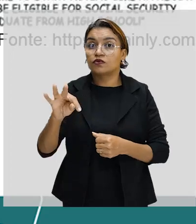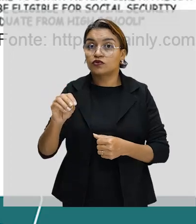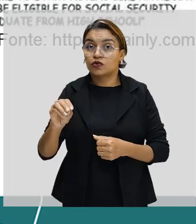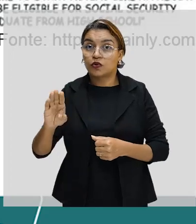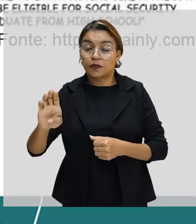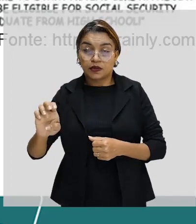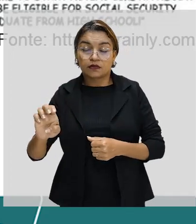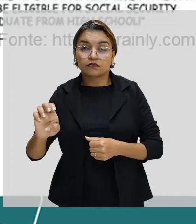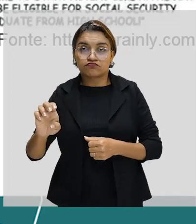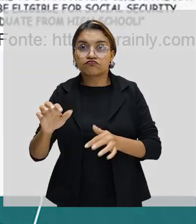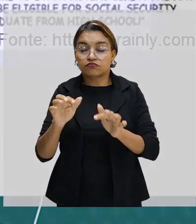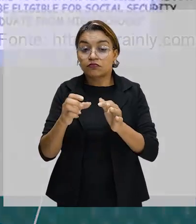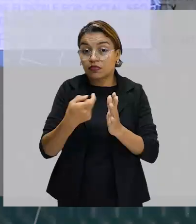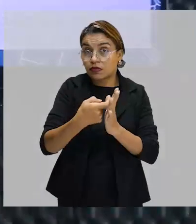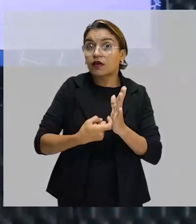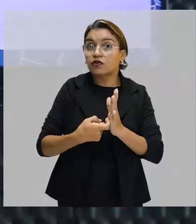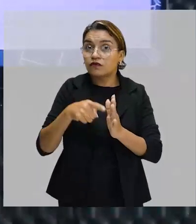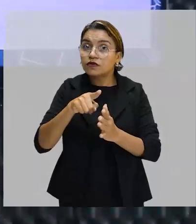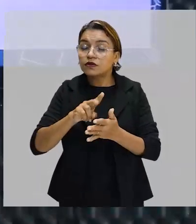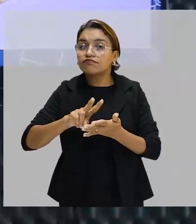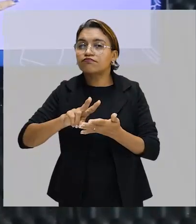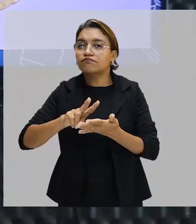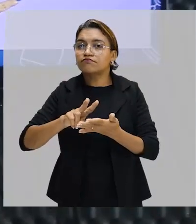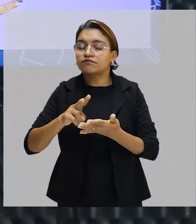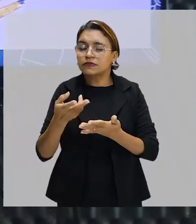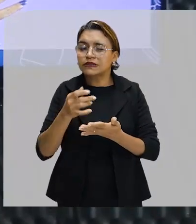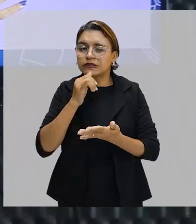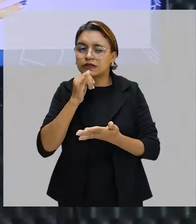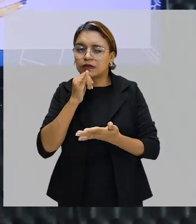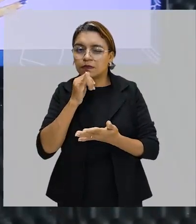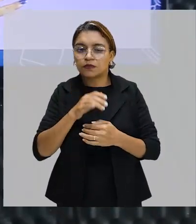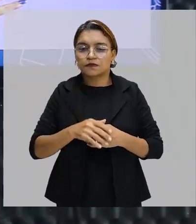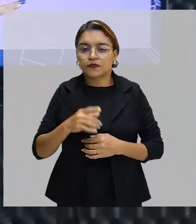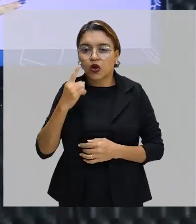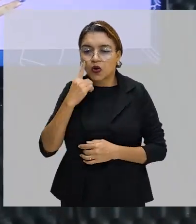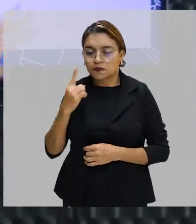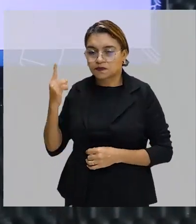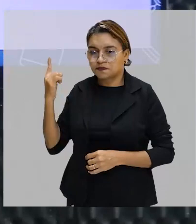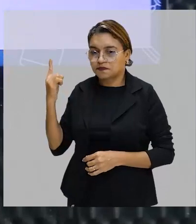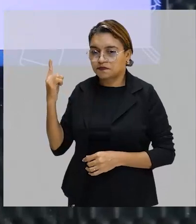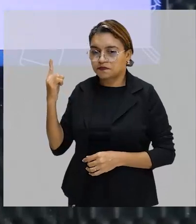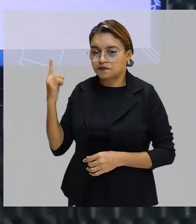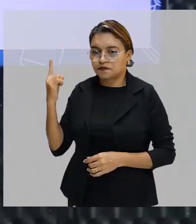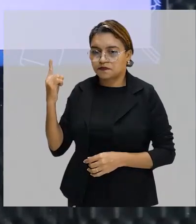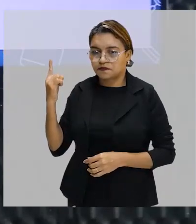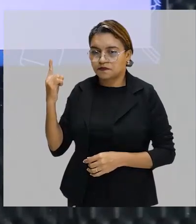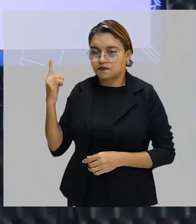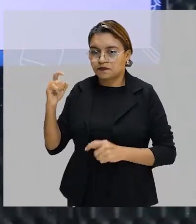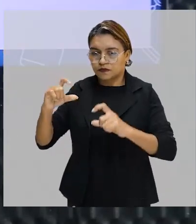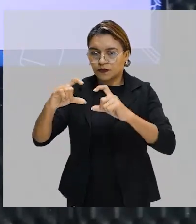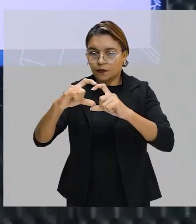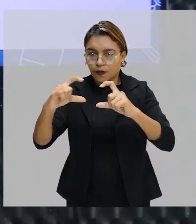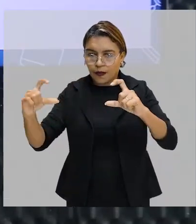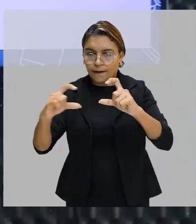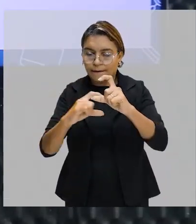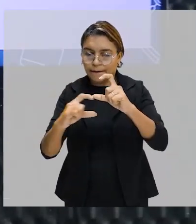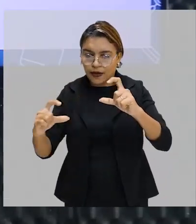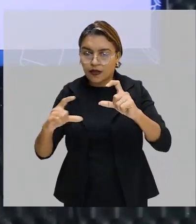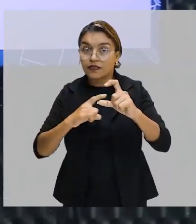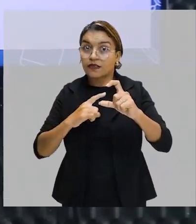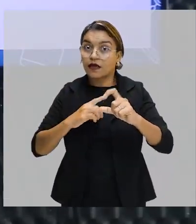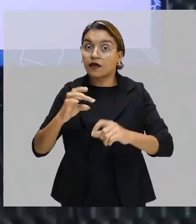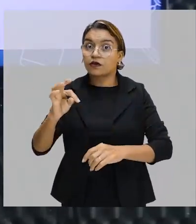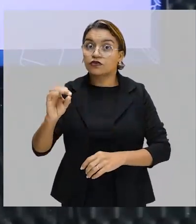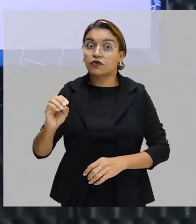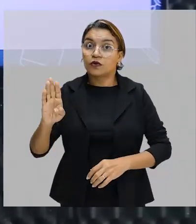textuais, nos textos que vocês vão fazer a interpretação. Observe esse cartoon, por exemplo, aqui. É um cartoon que tem o verbo to be conjugado